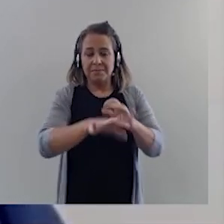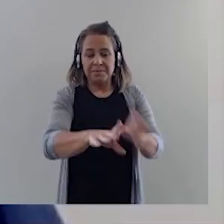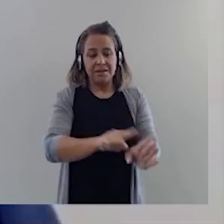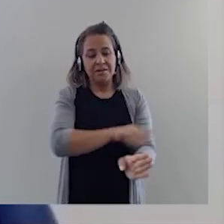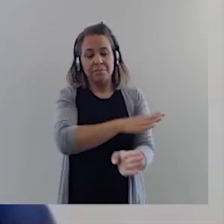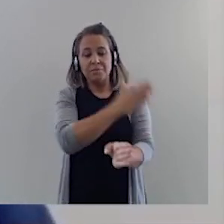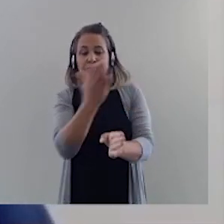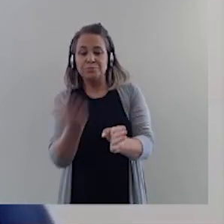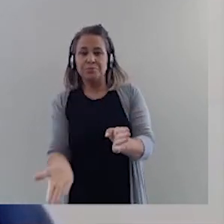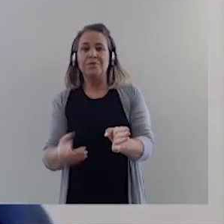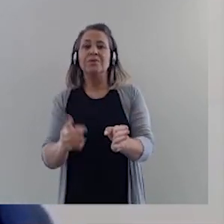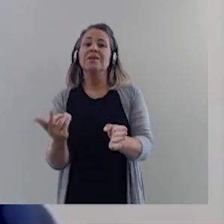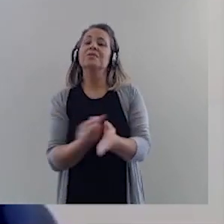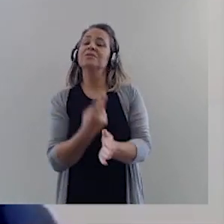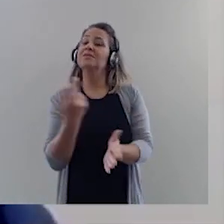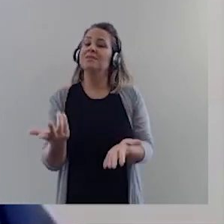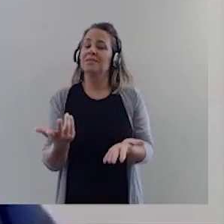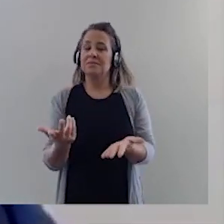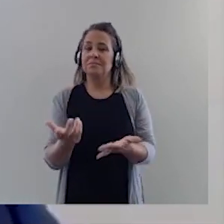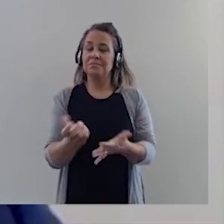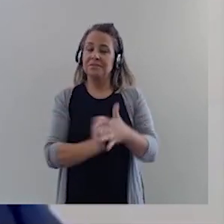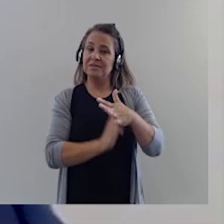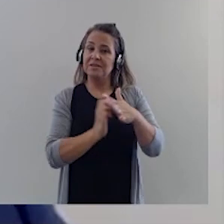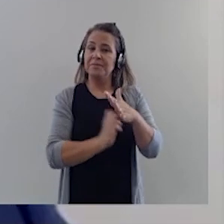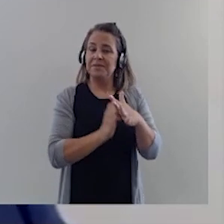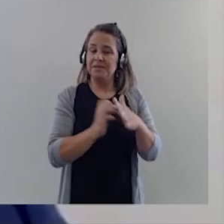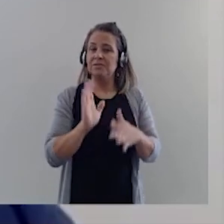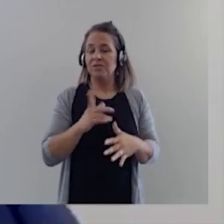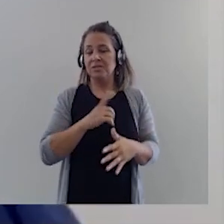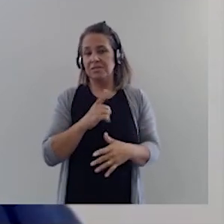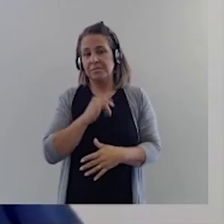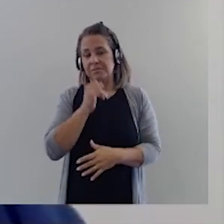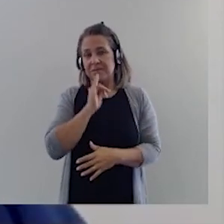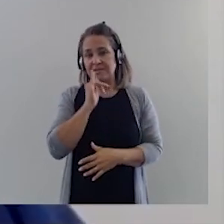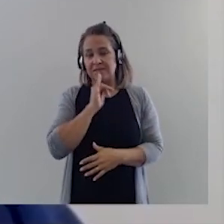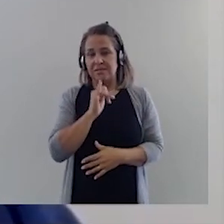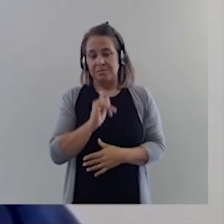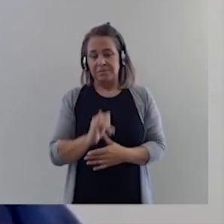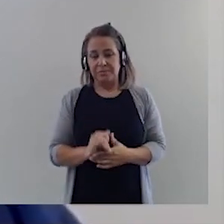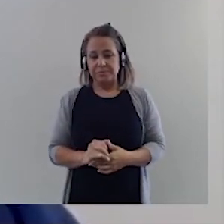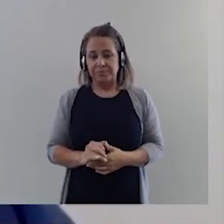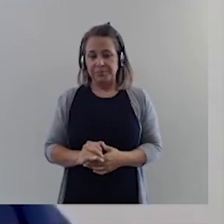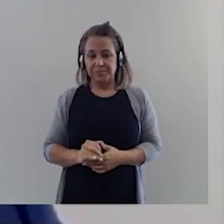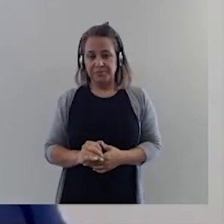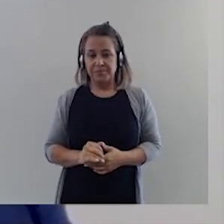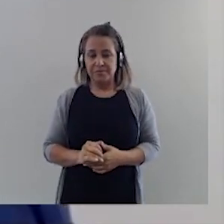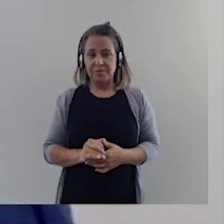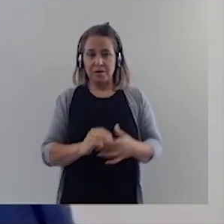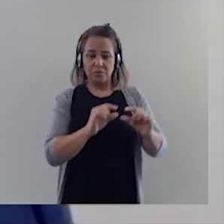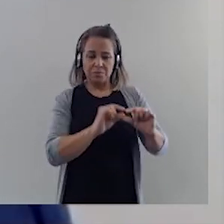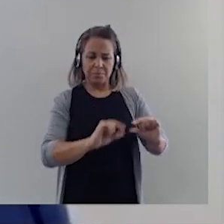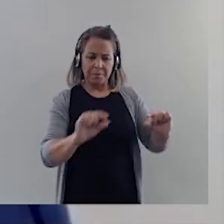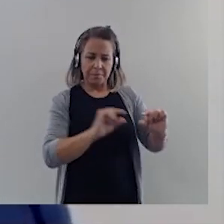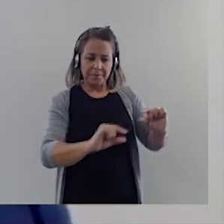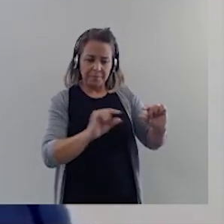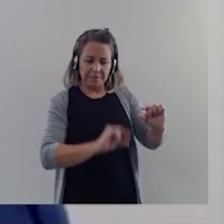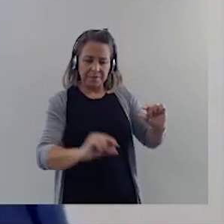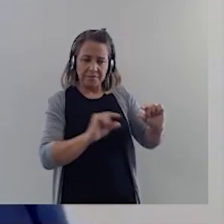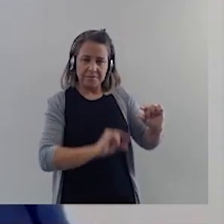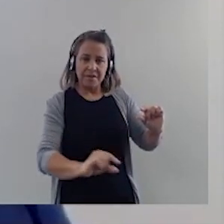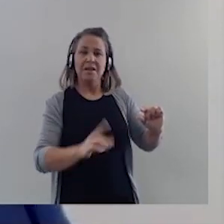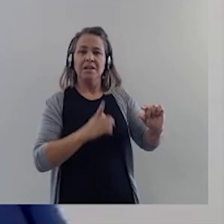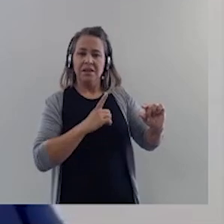que nós já temos, só uma nota ali de rodapé, uma nota de pé de